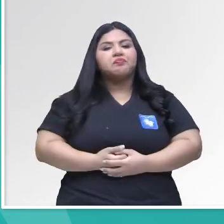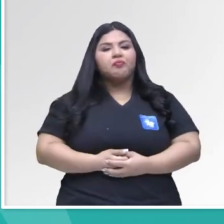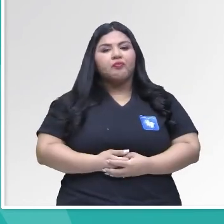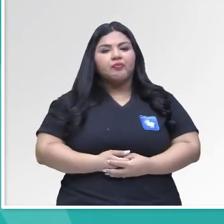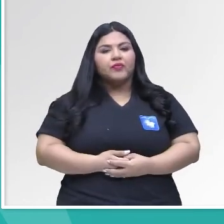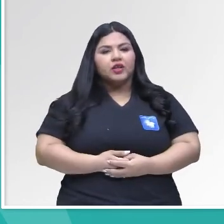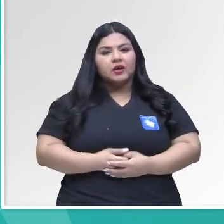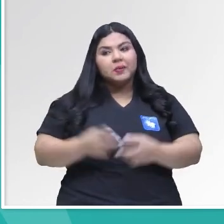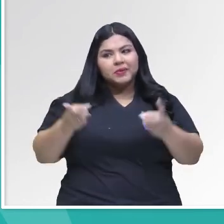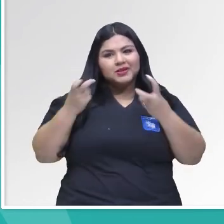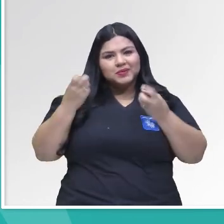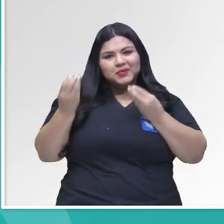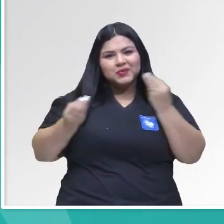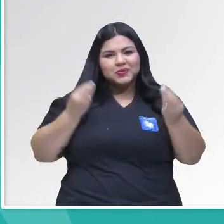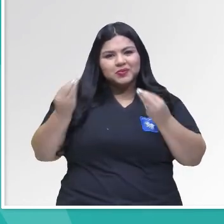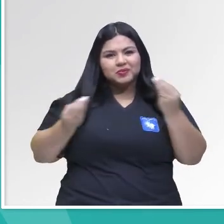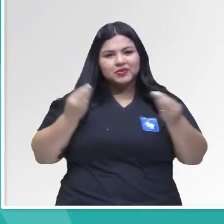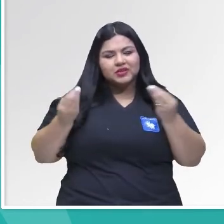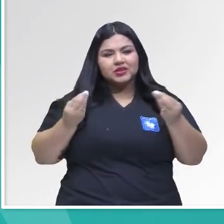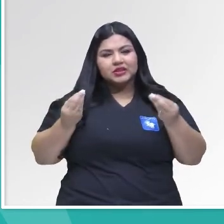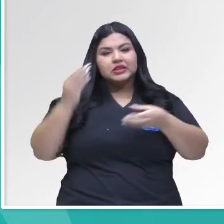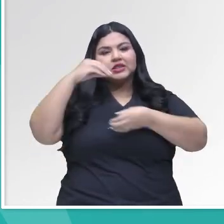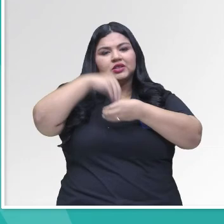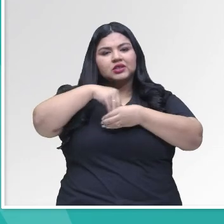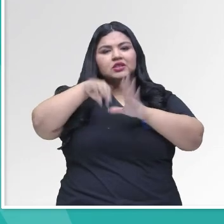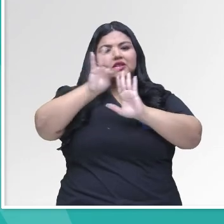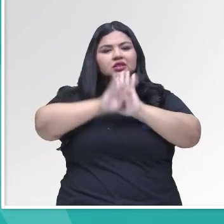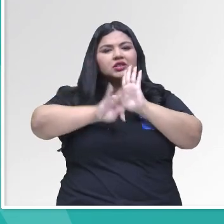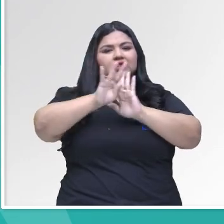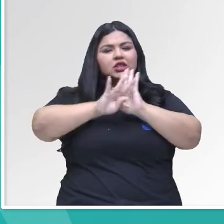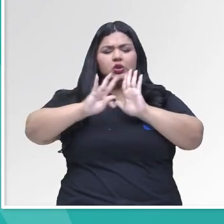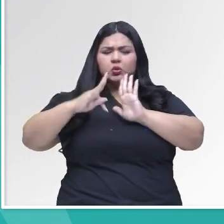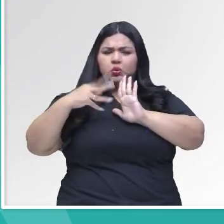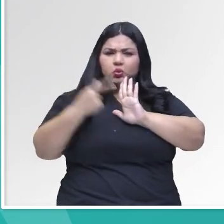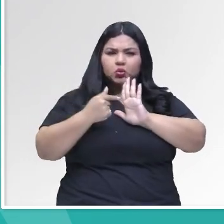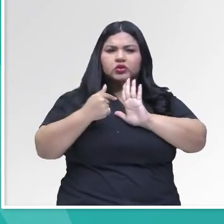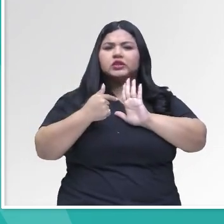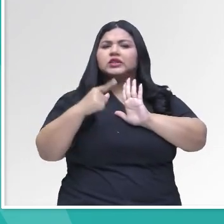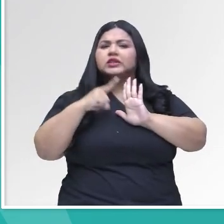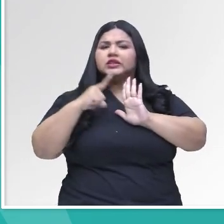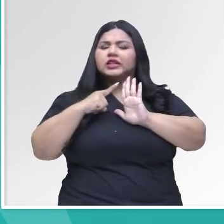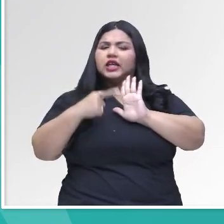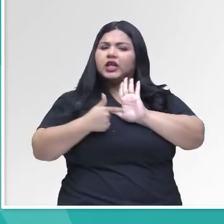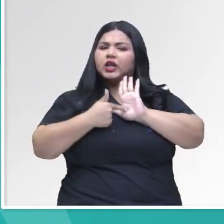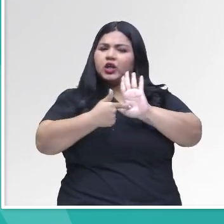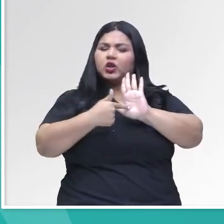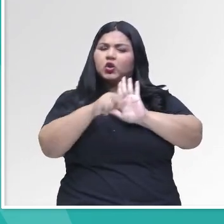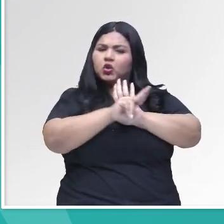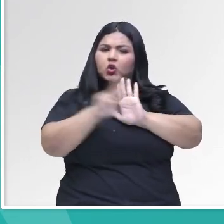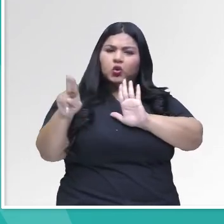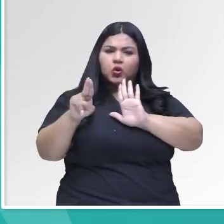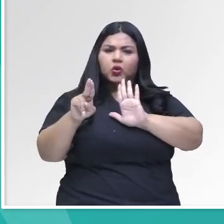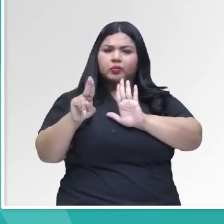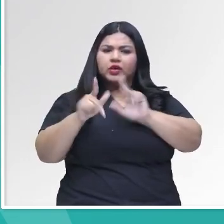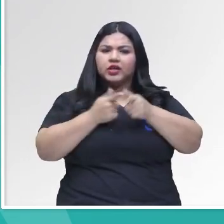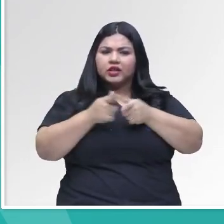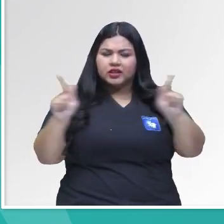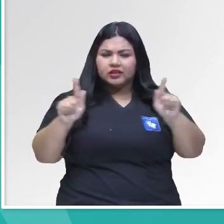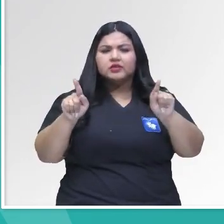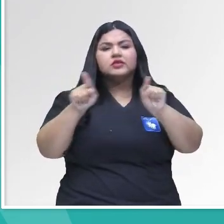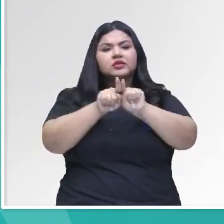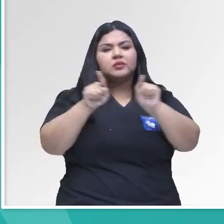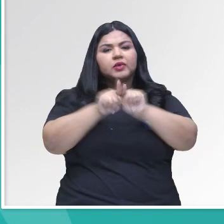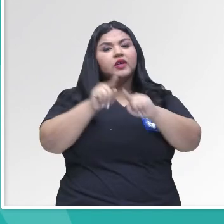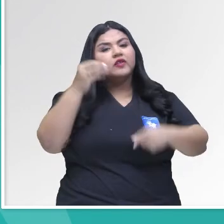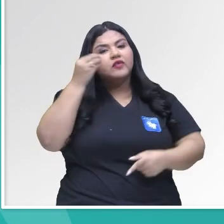Percebeu como funciona? Dentro do texto. Tudo isso aí recebe um nome na gramática da língua portuguesa. Nós vamos ver isso aí também.